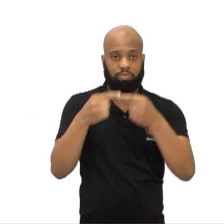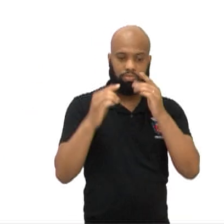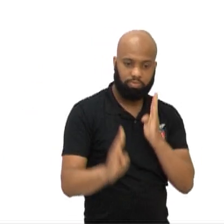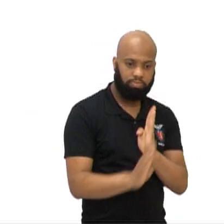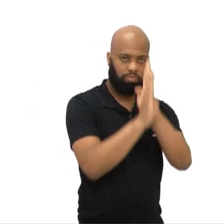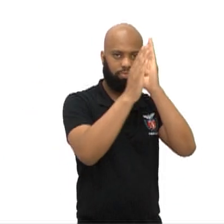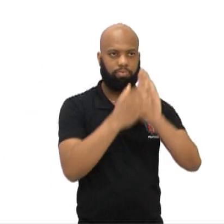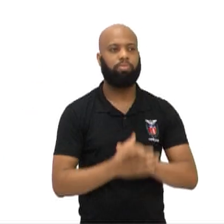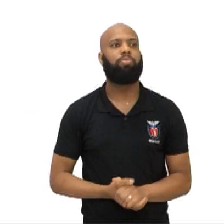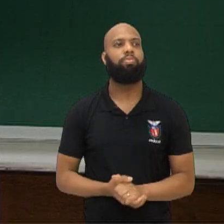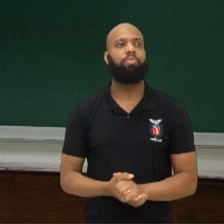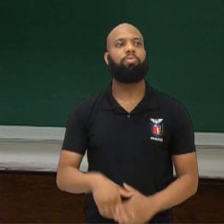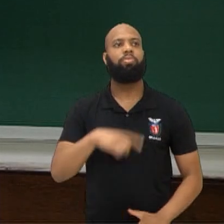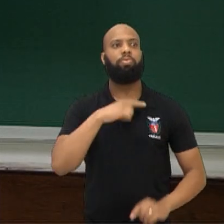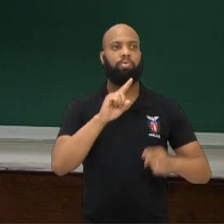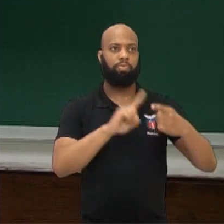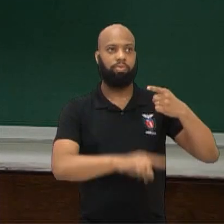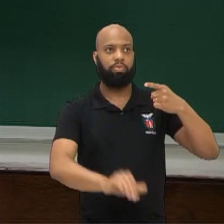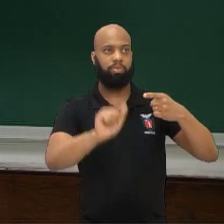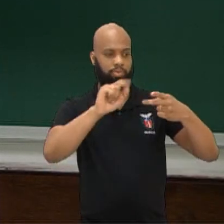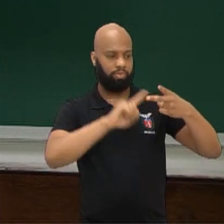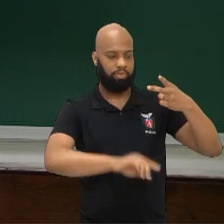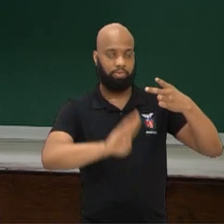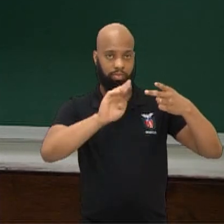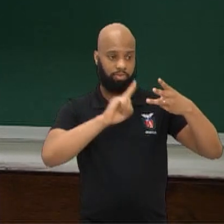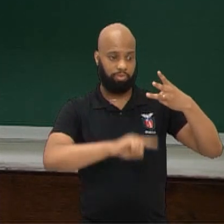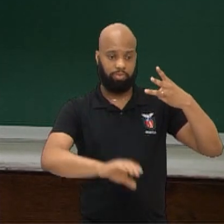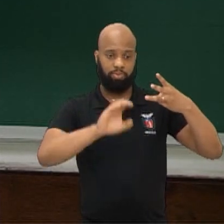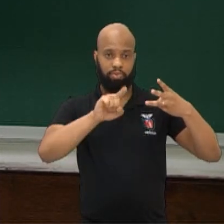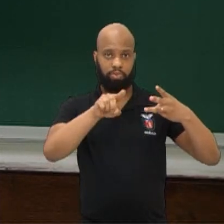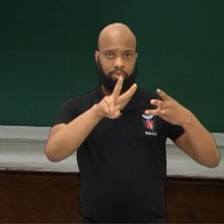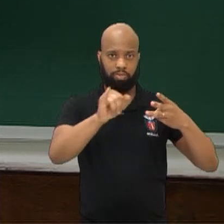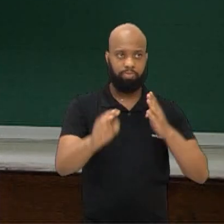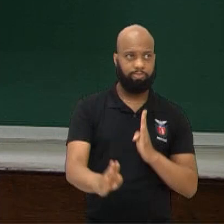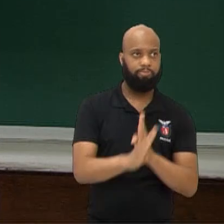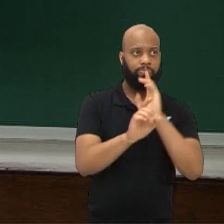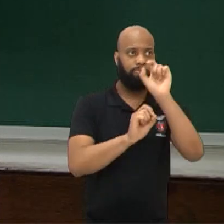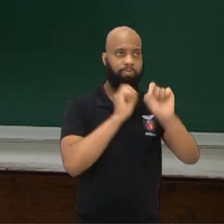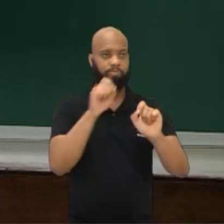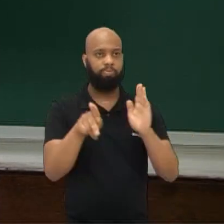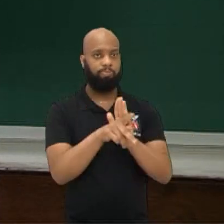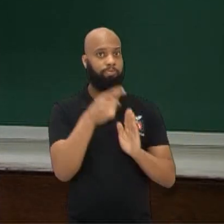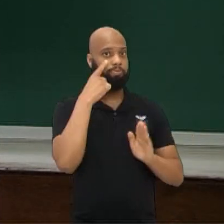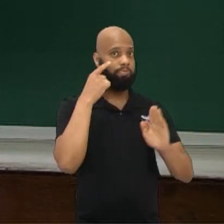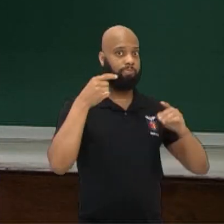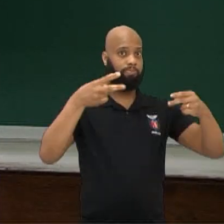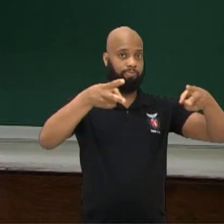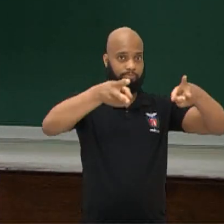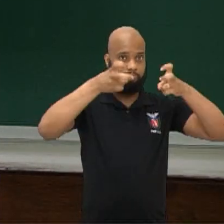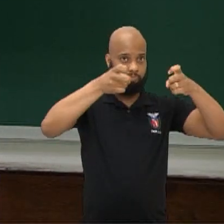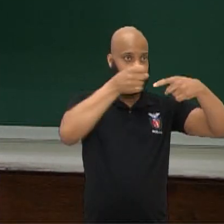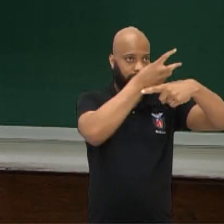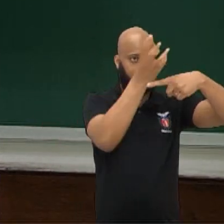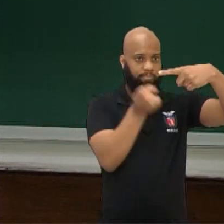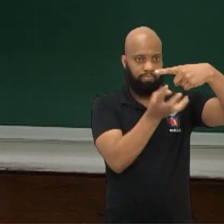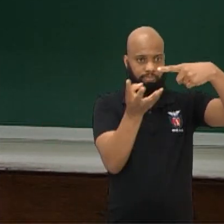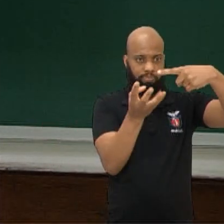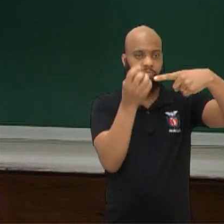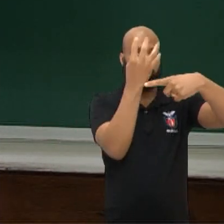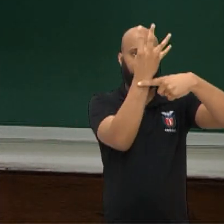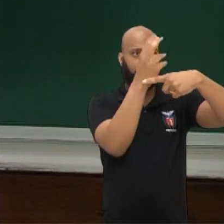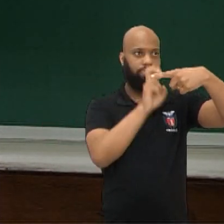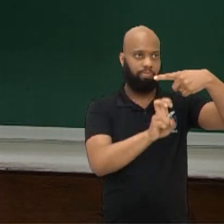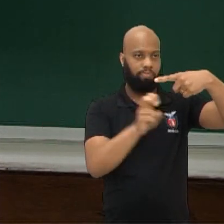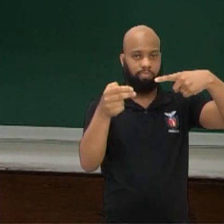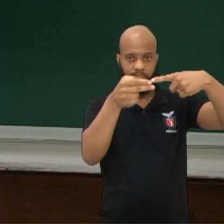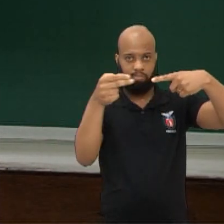nós temos letra A, B e C para você identificar nas proporções em cima.